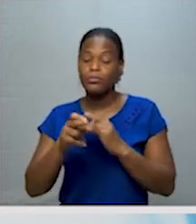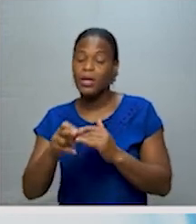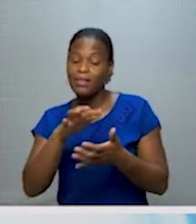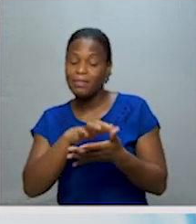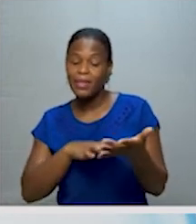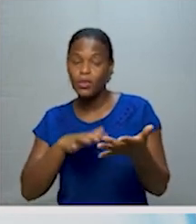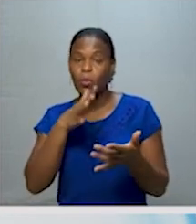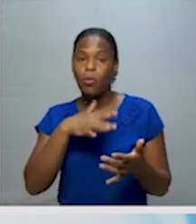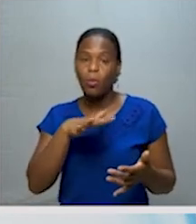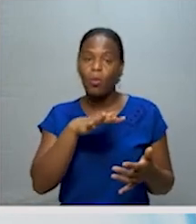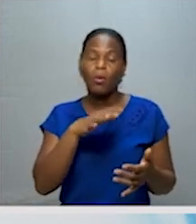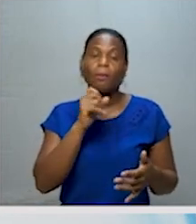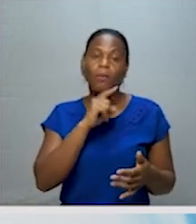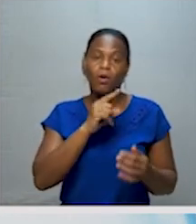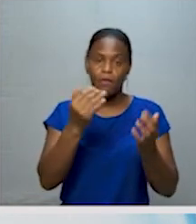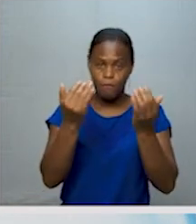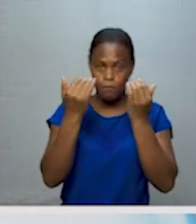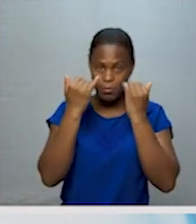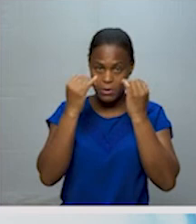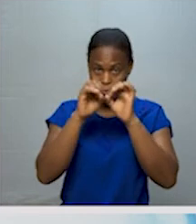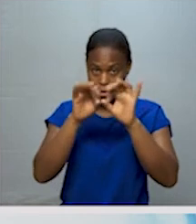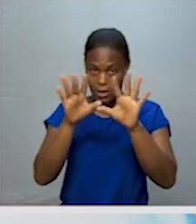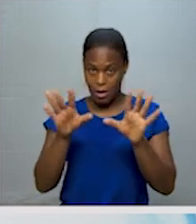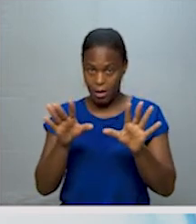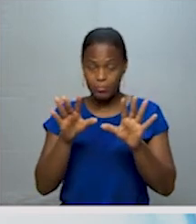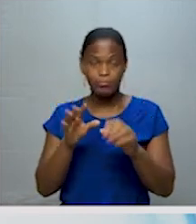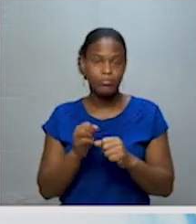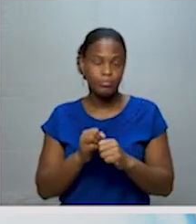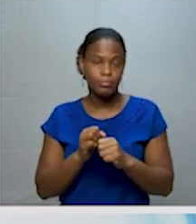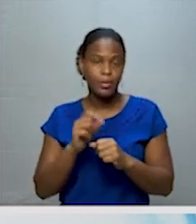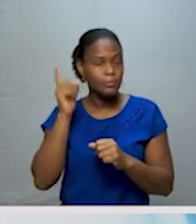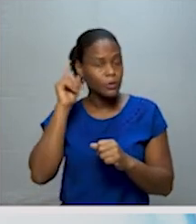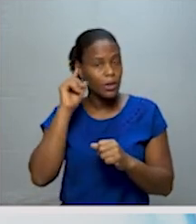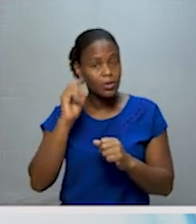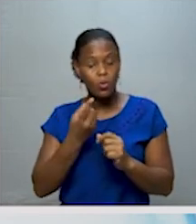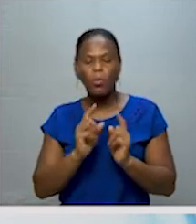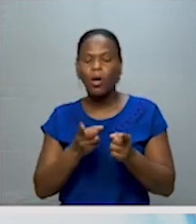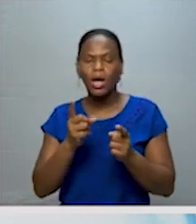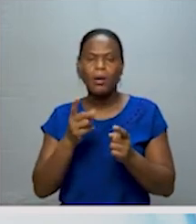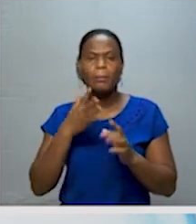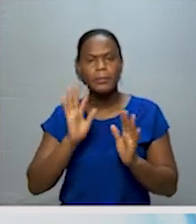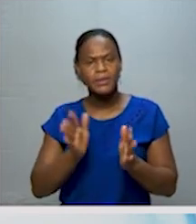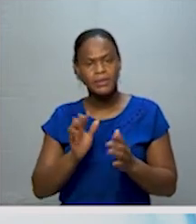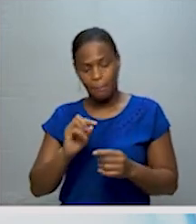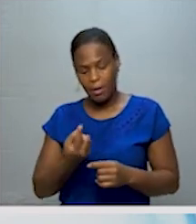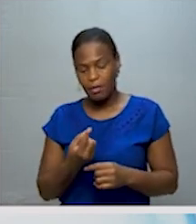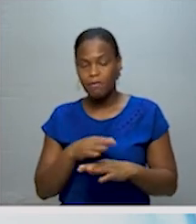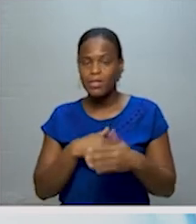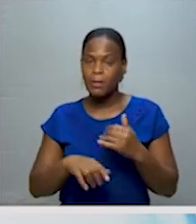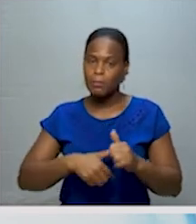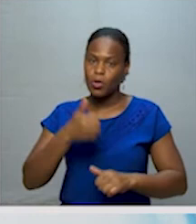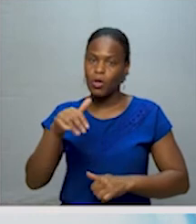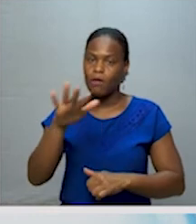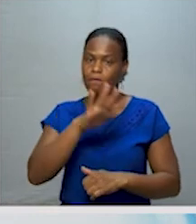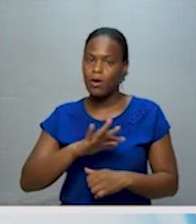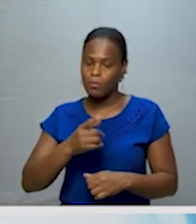textos onde nós poderemos ter informações claras, pertinentes sobre aquilo que nós precisamos para fazer de